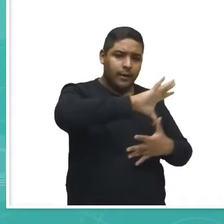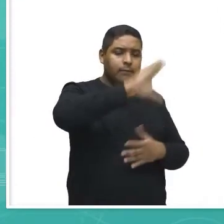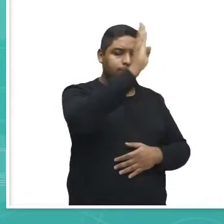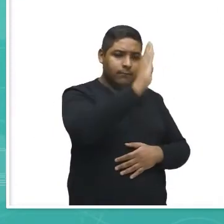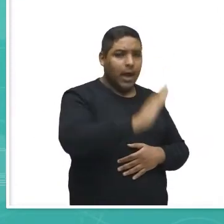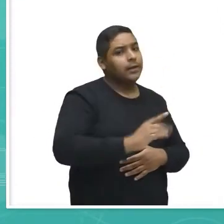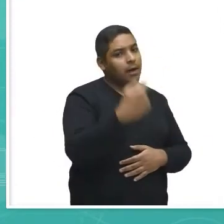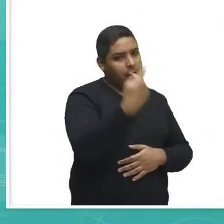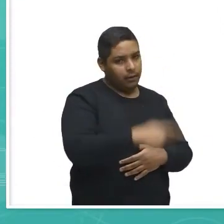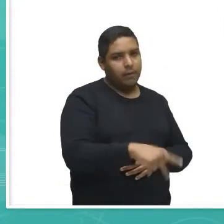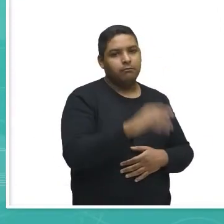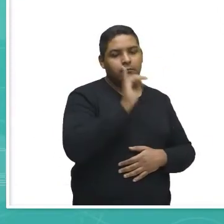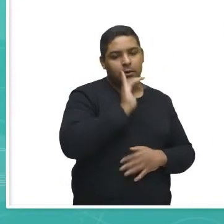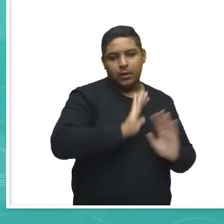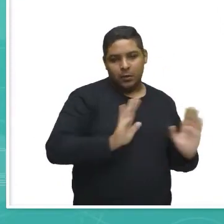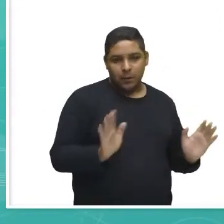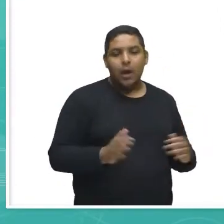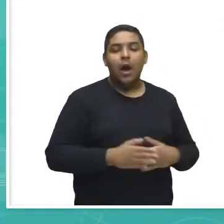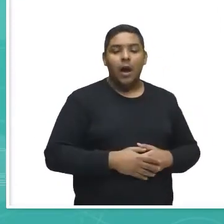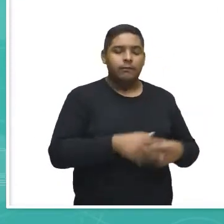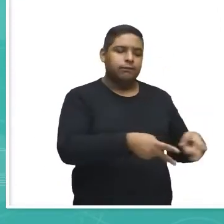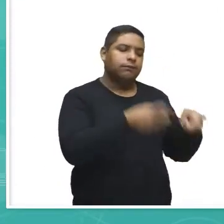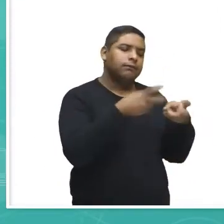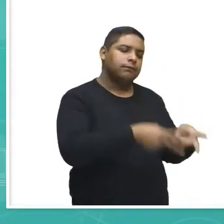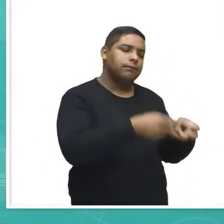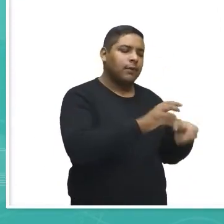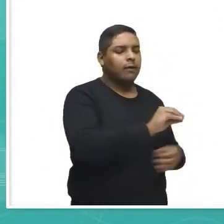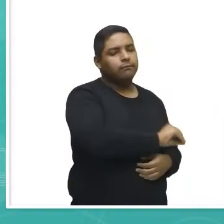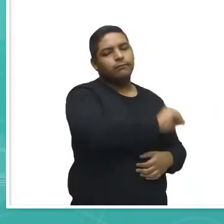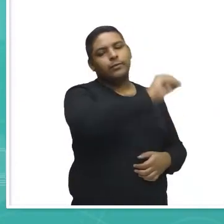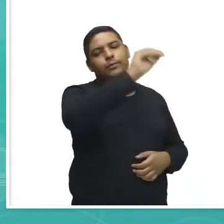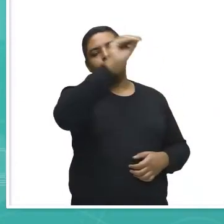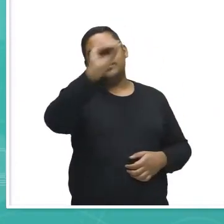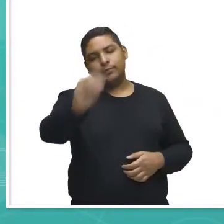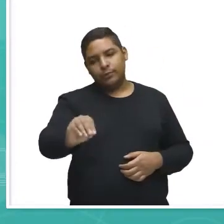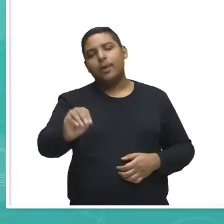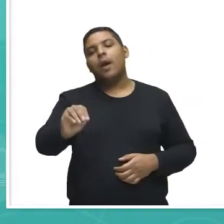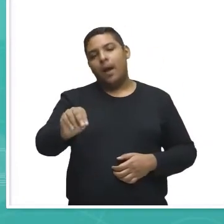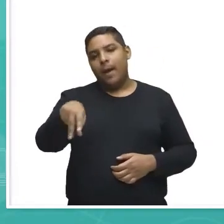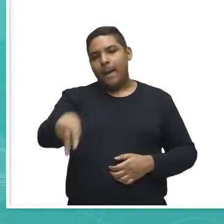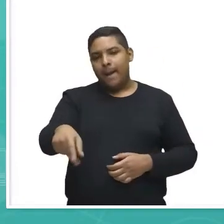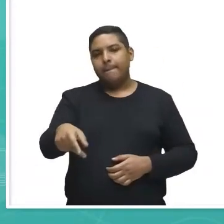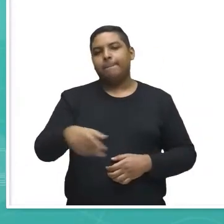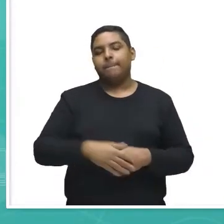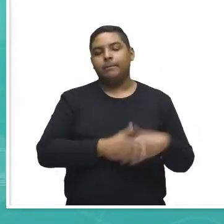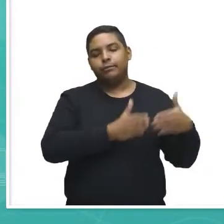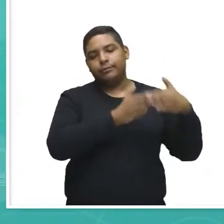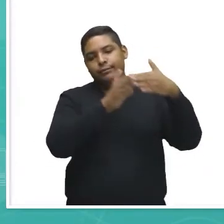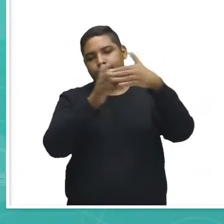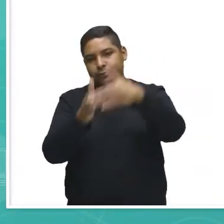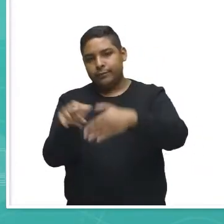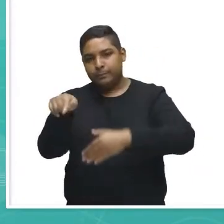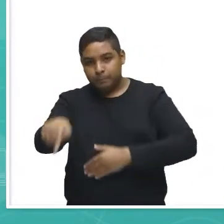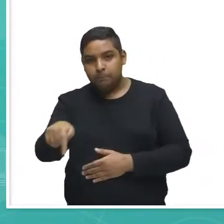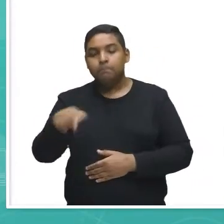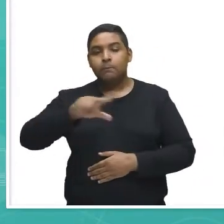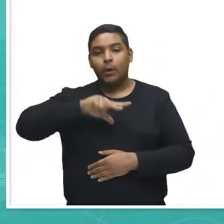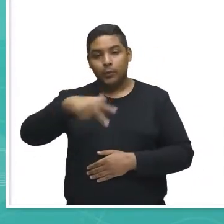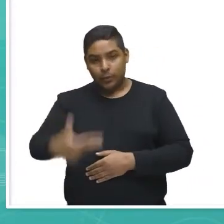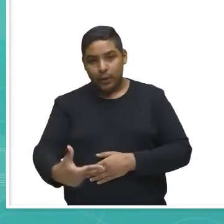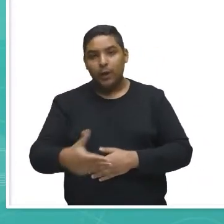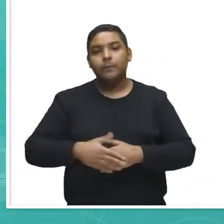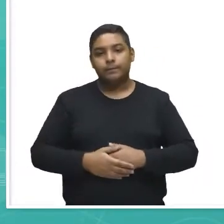na época, explora novamente, né? Volta aí para a metrópole, no caso Portugal,